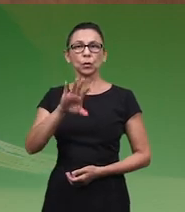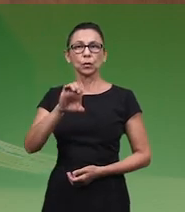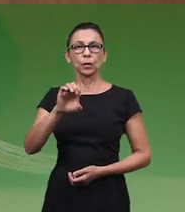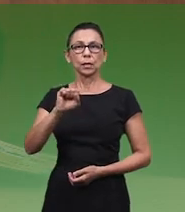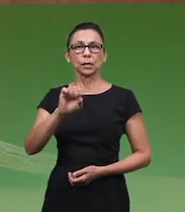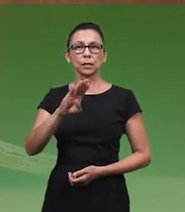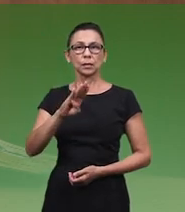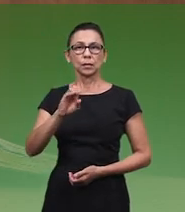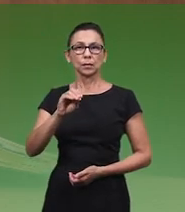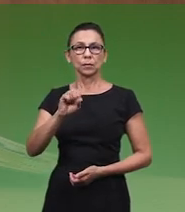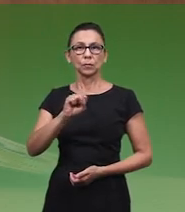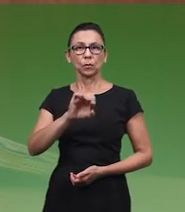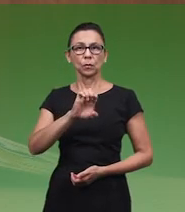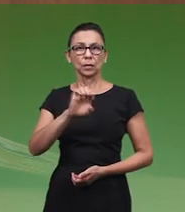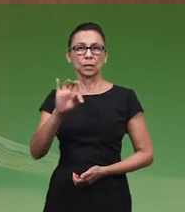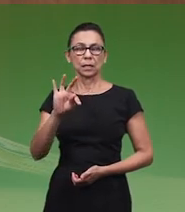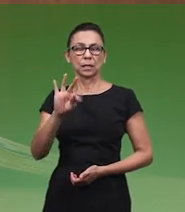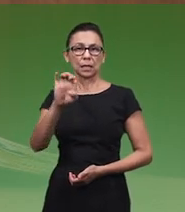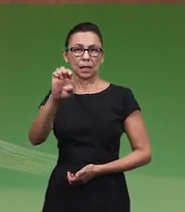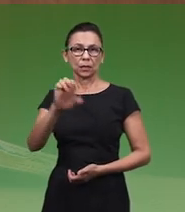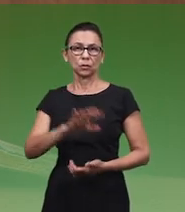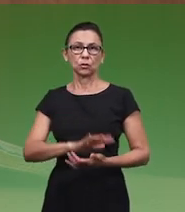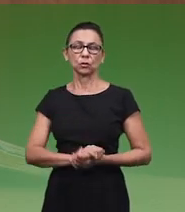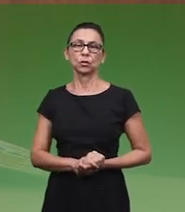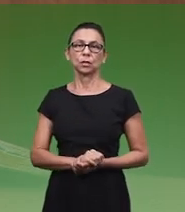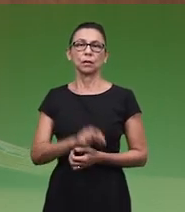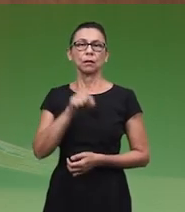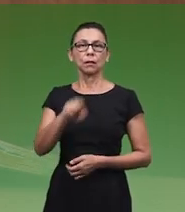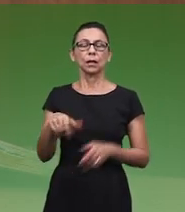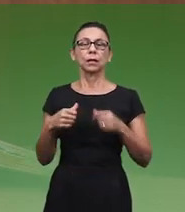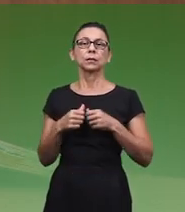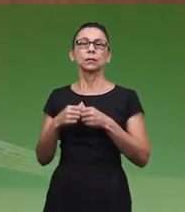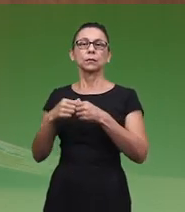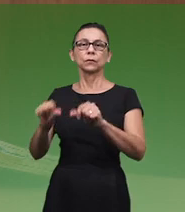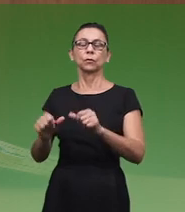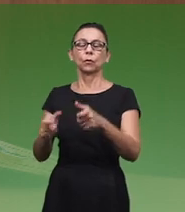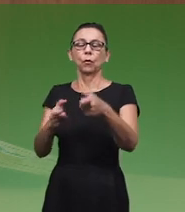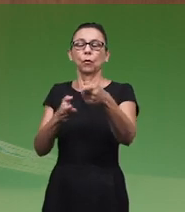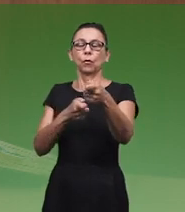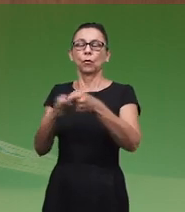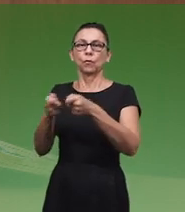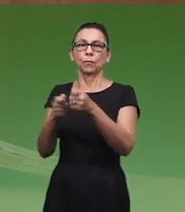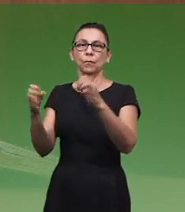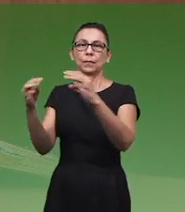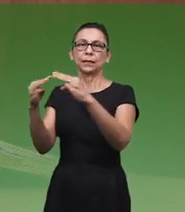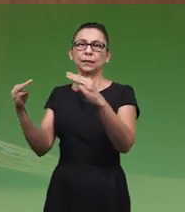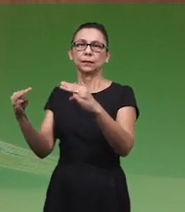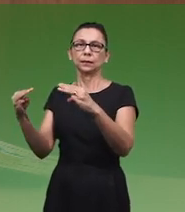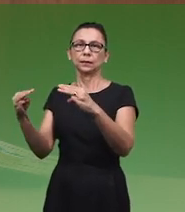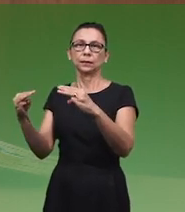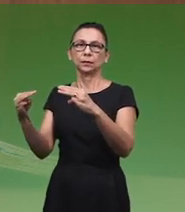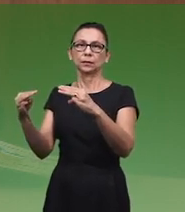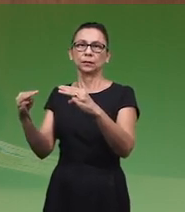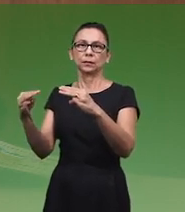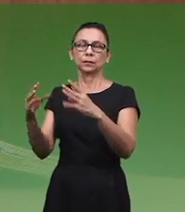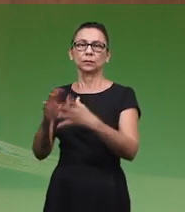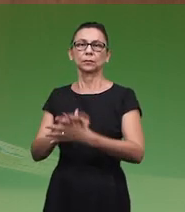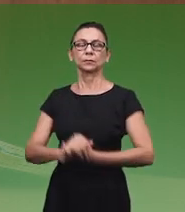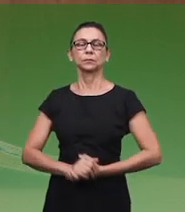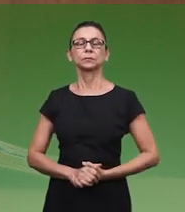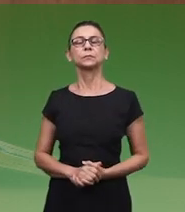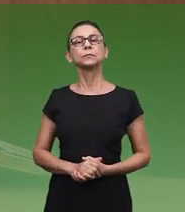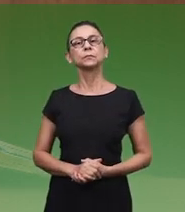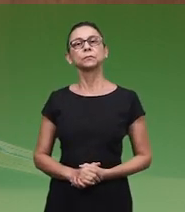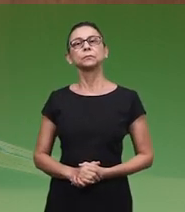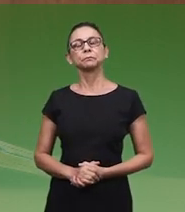engrandeceu e foi estabelecido rei em Manaim, ele estabeleceu a sede do seu reino em Manaim. Bom, lá